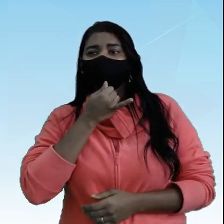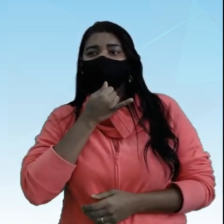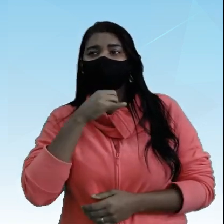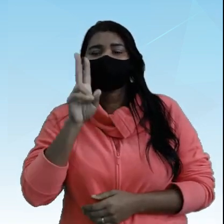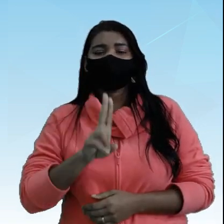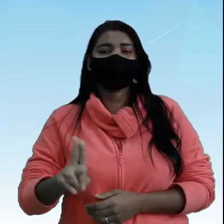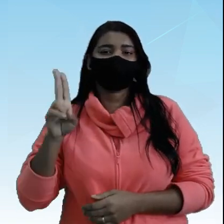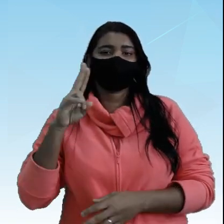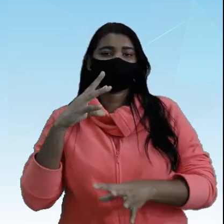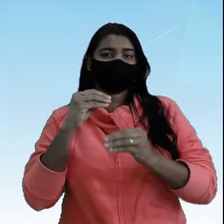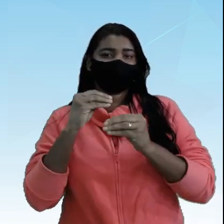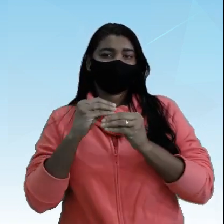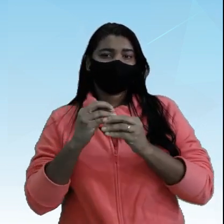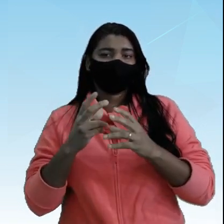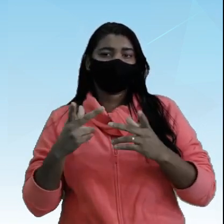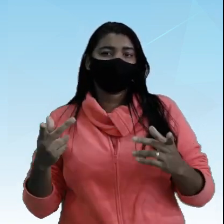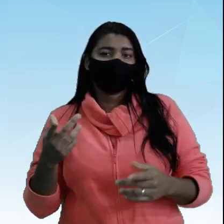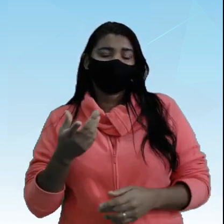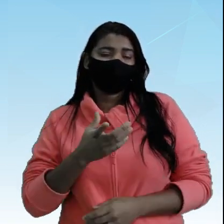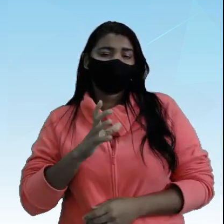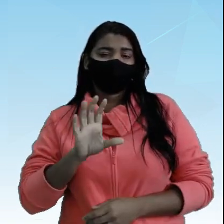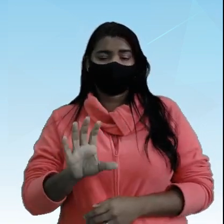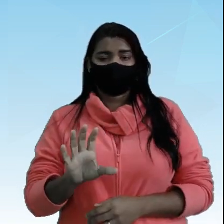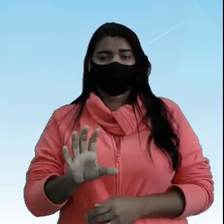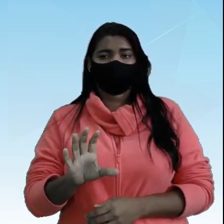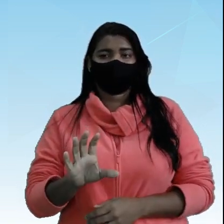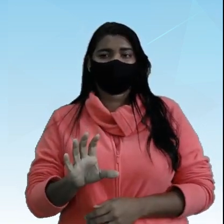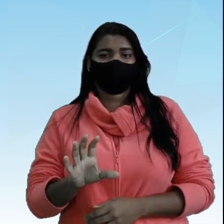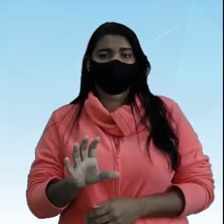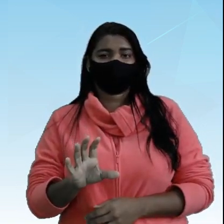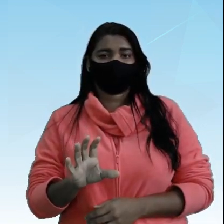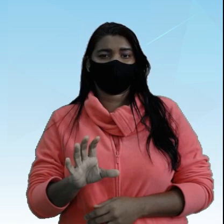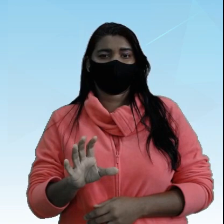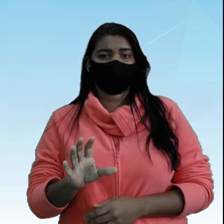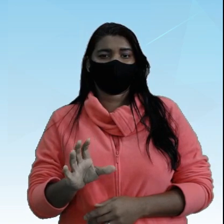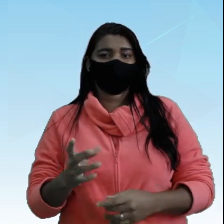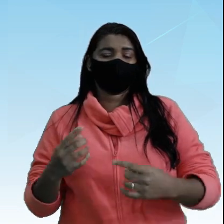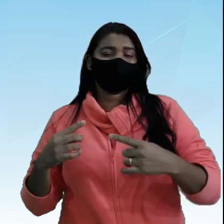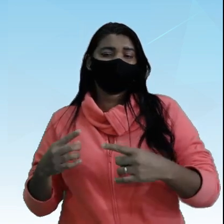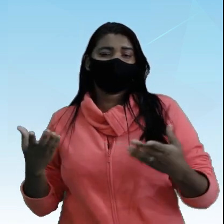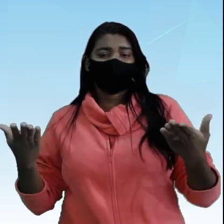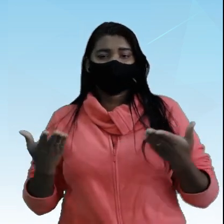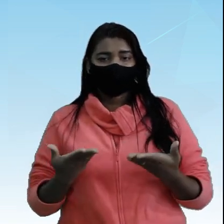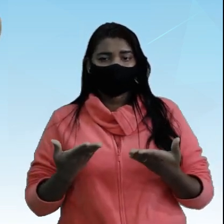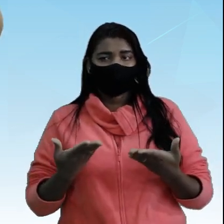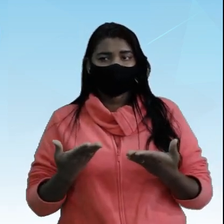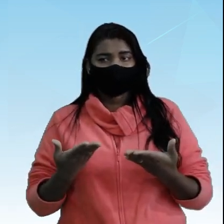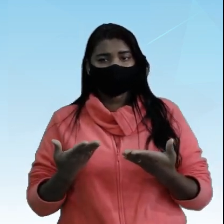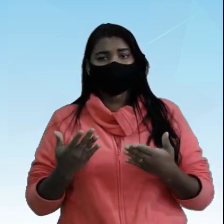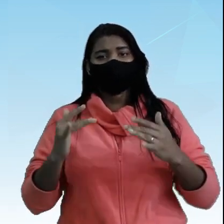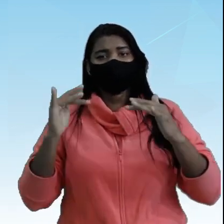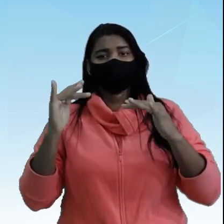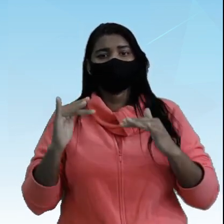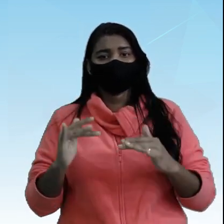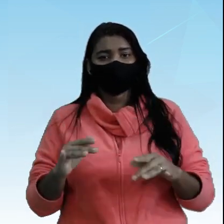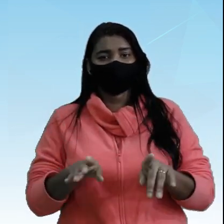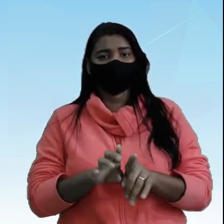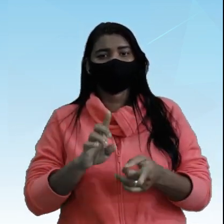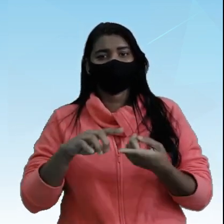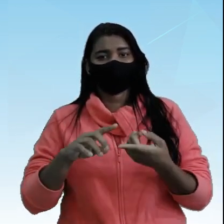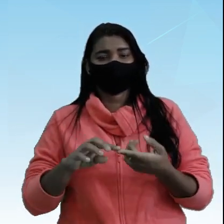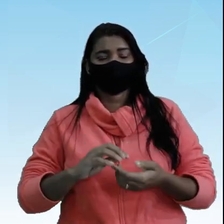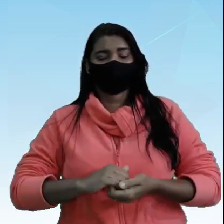usar muitas vezes quando a gente não quer ser impactante, certo? O eufemismo, que é um